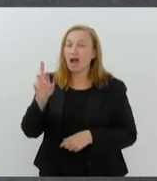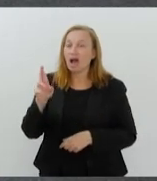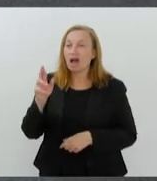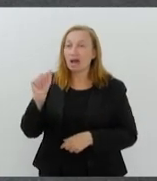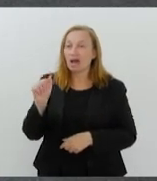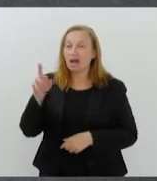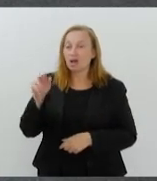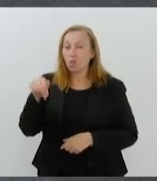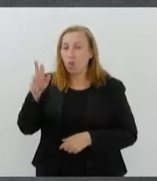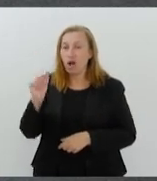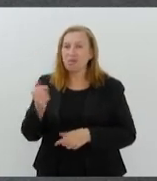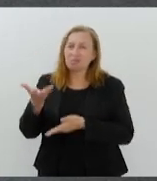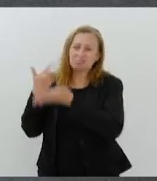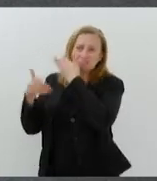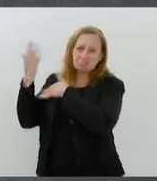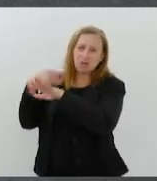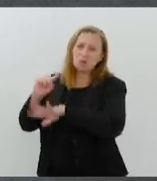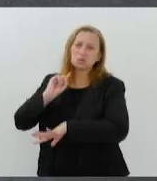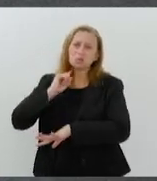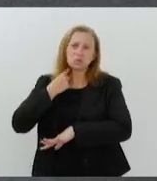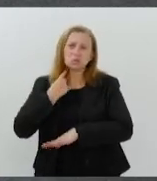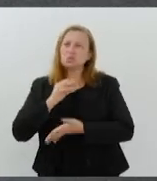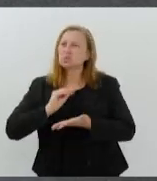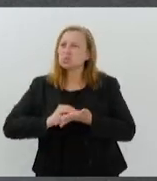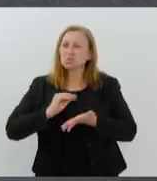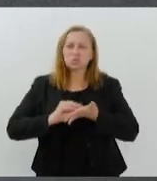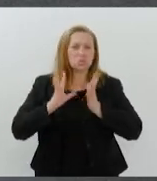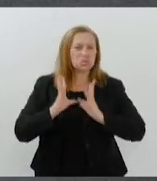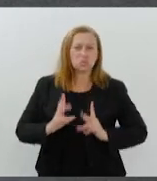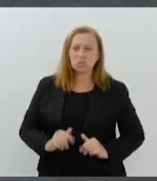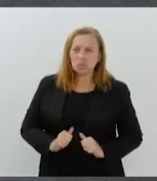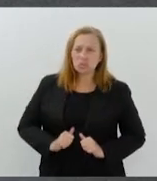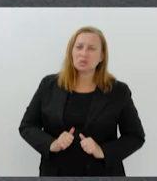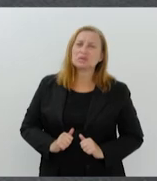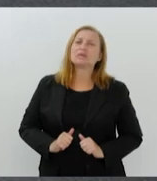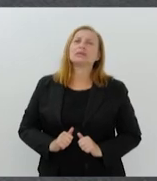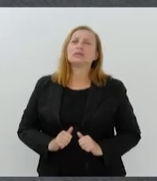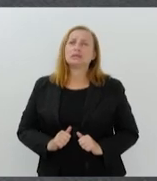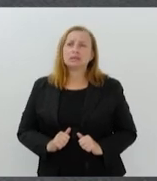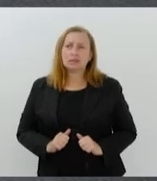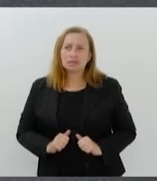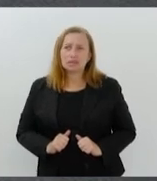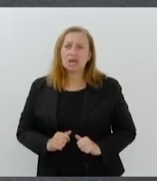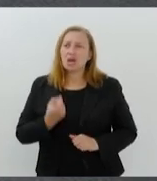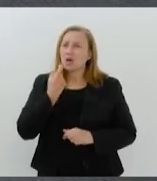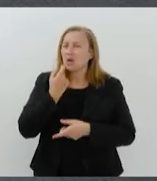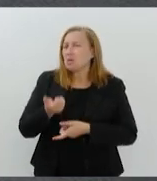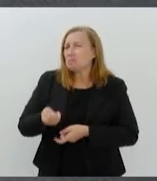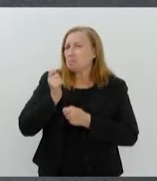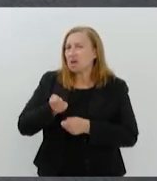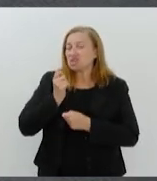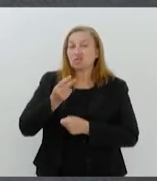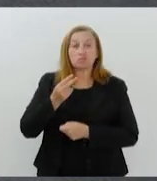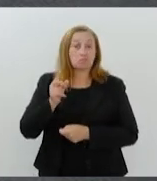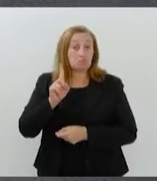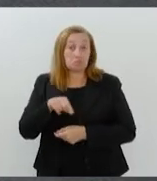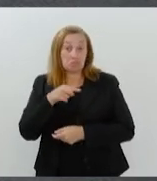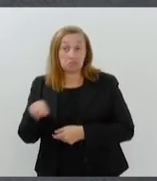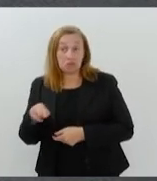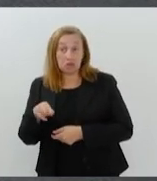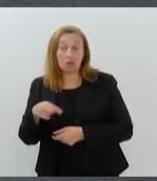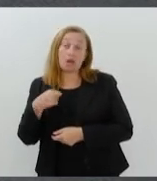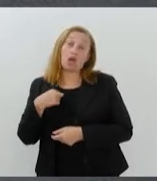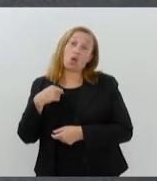suja, com falta de saneamento, muito assoreada, pesca predatória. Eu